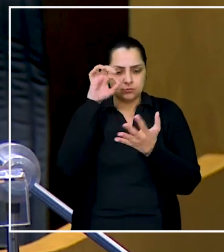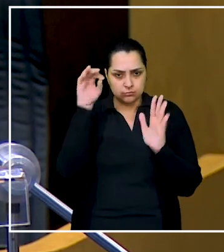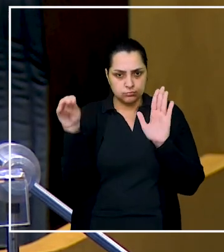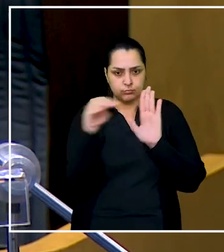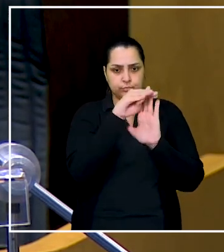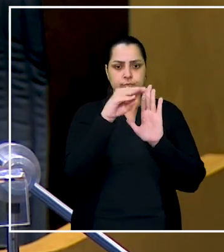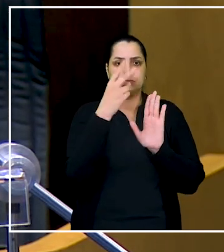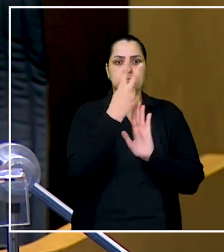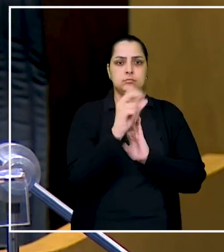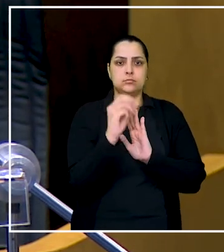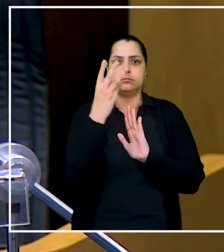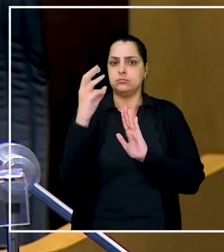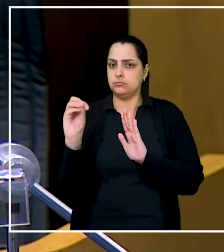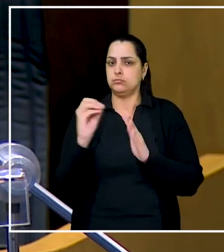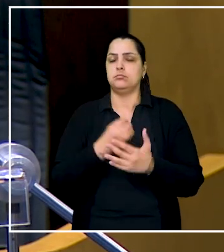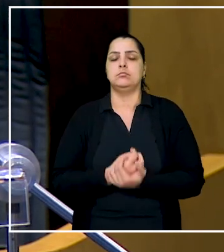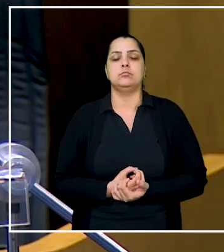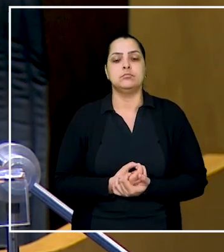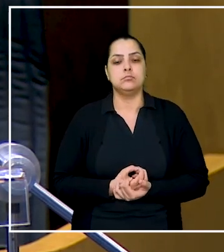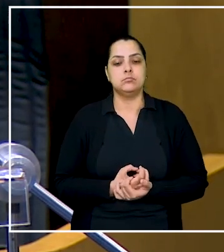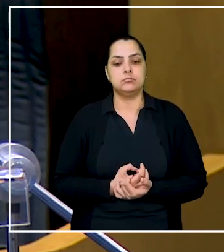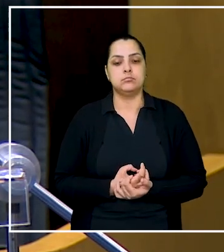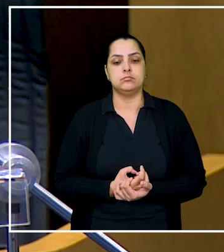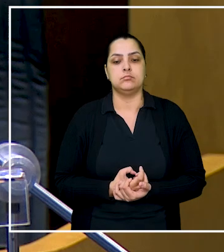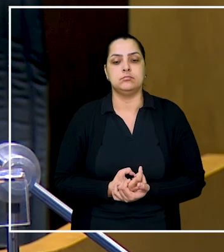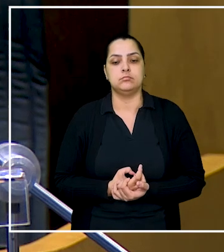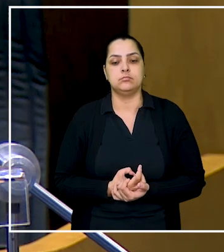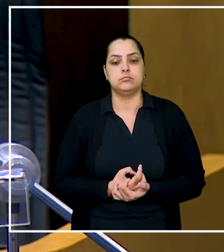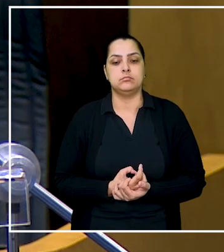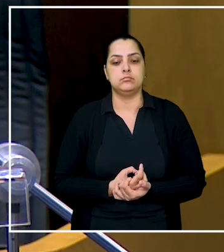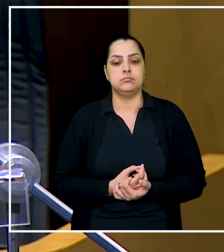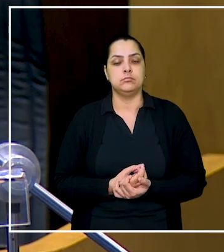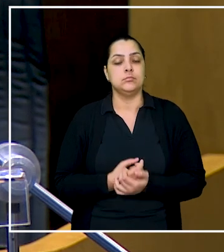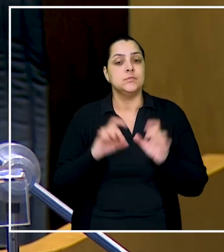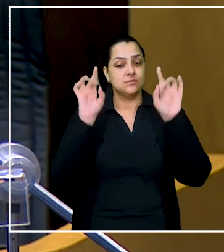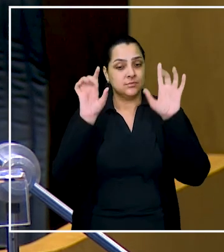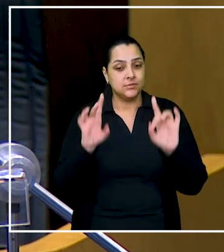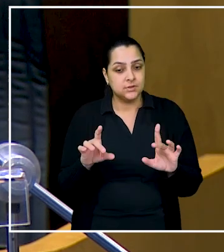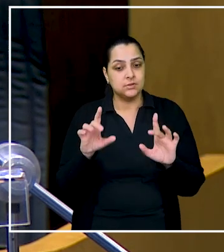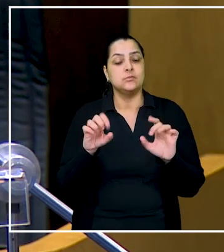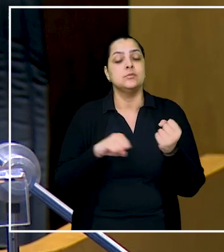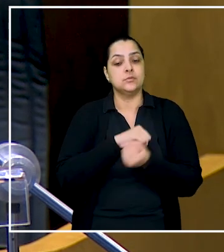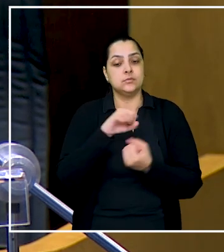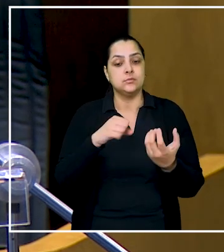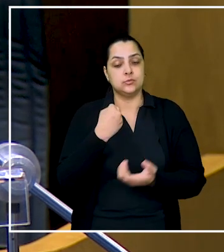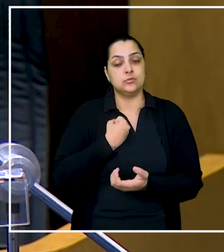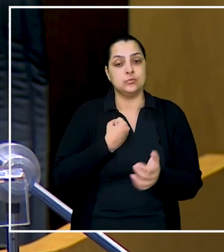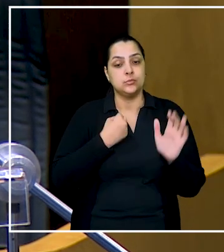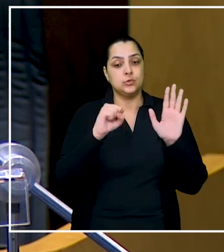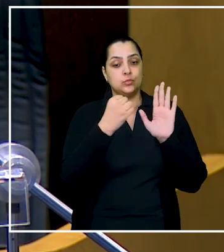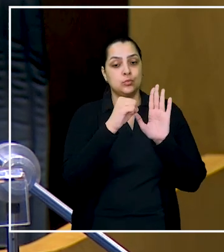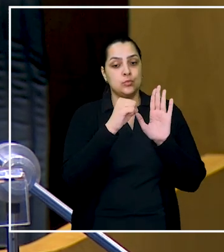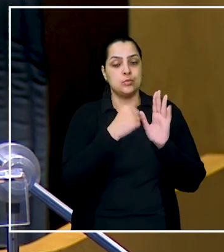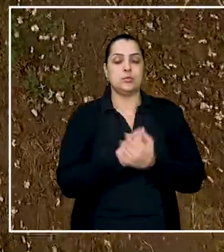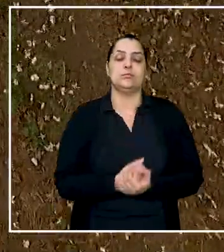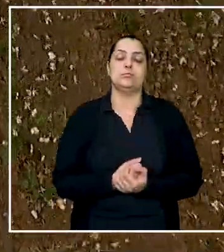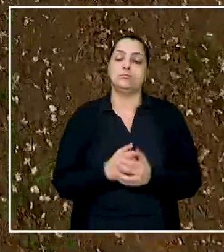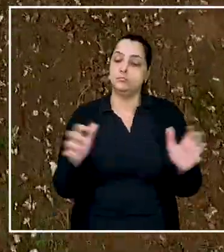Sustentável definidos na Agenda 2030, em especial o Objetivo do Desenvolvimento Sustentável número